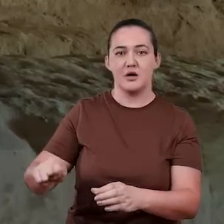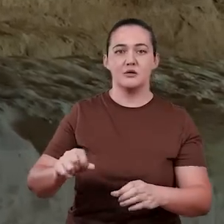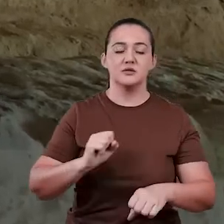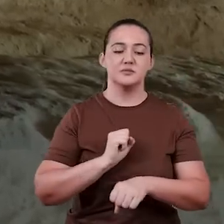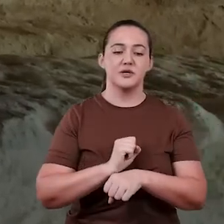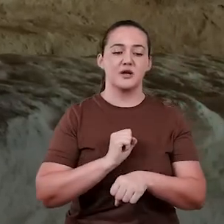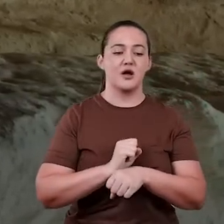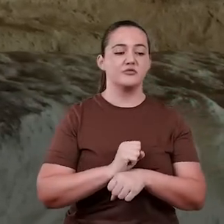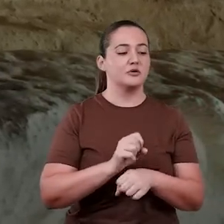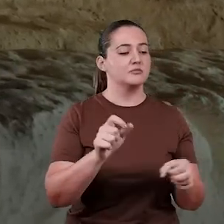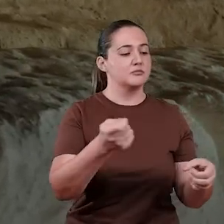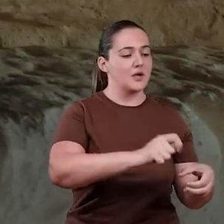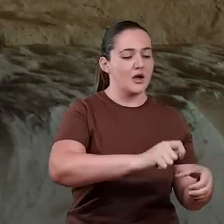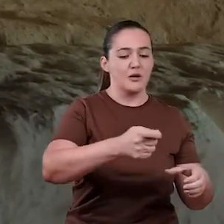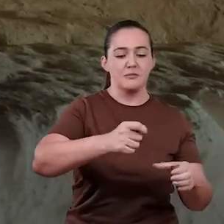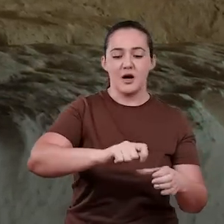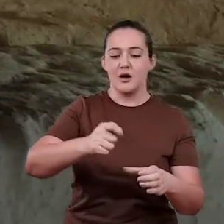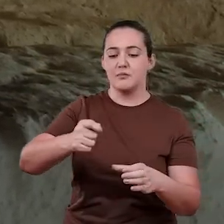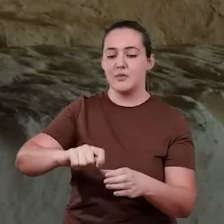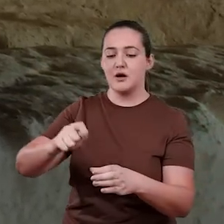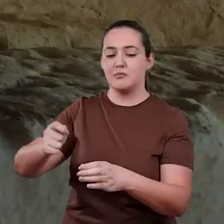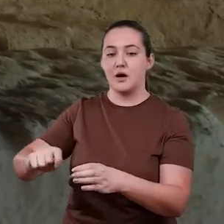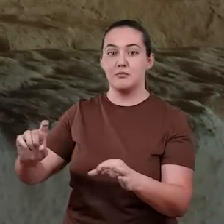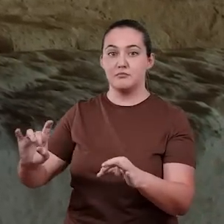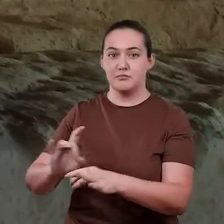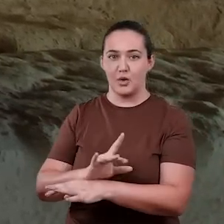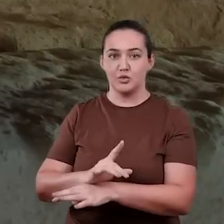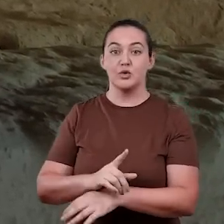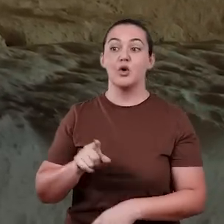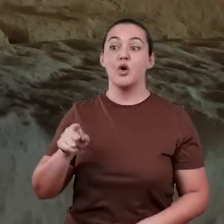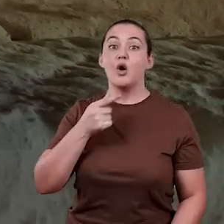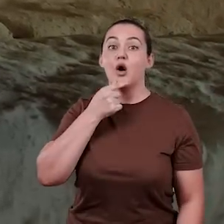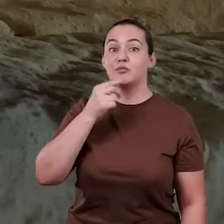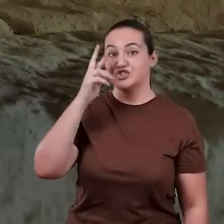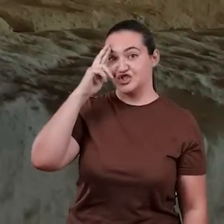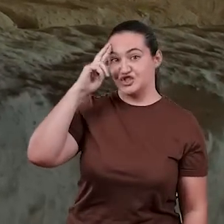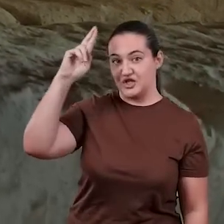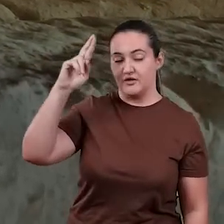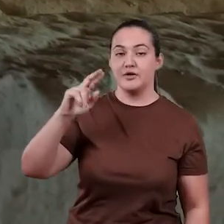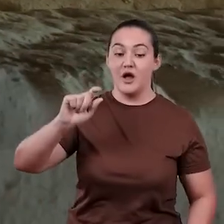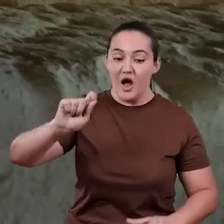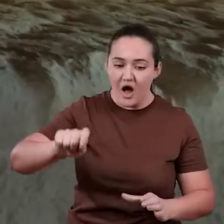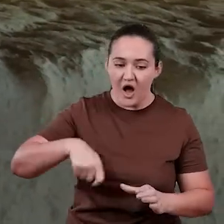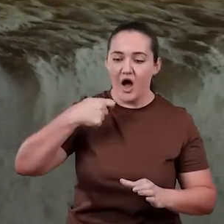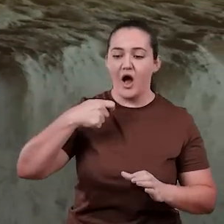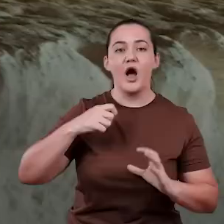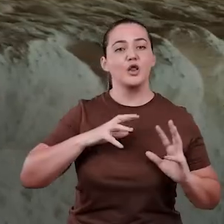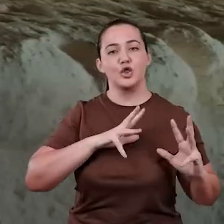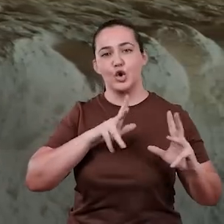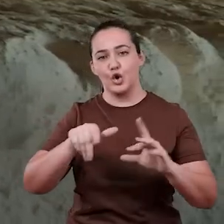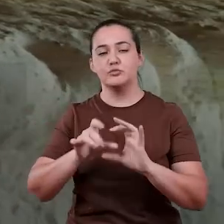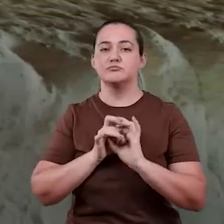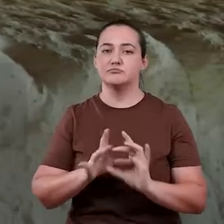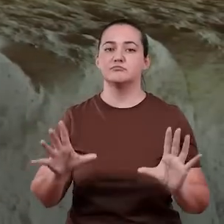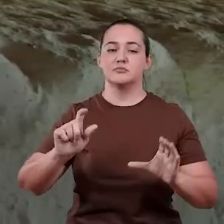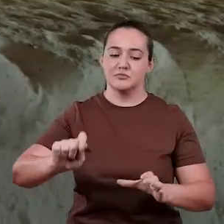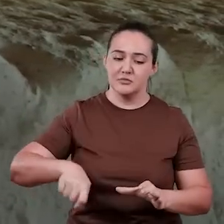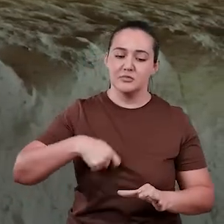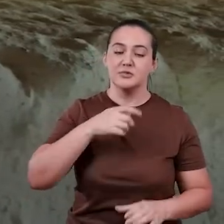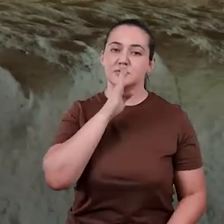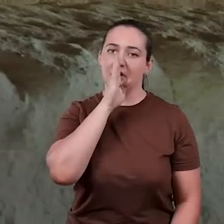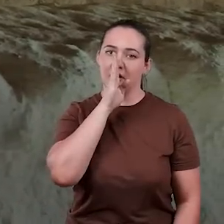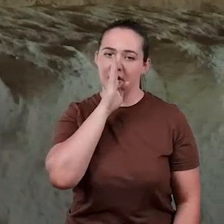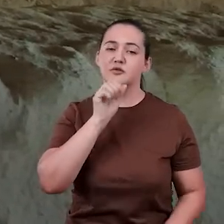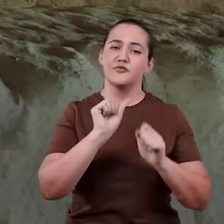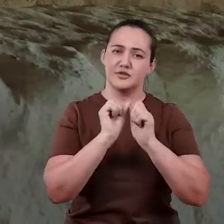podiam comer à medida que o chefe do monastério comesse. Então todos comiam juntos, em silêncio. Faziam